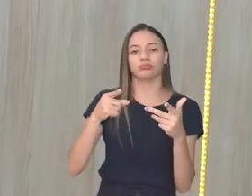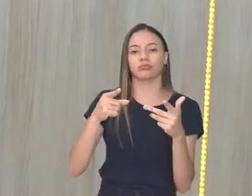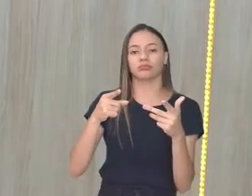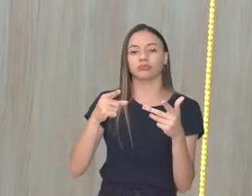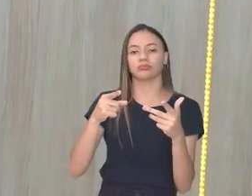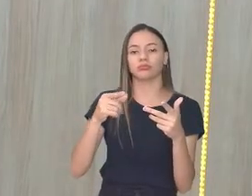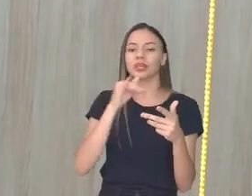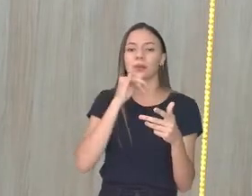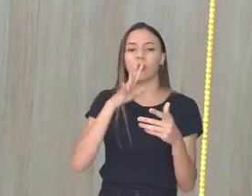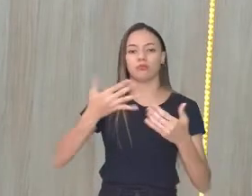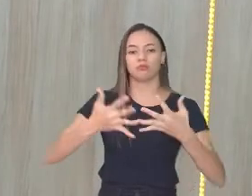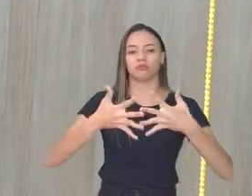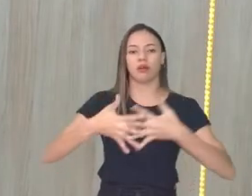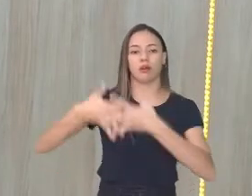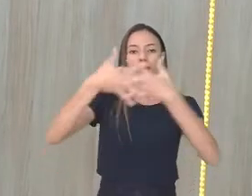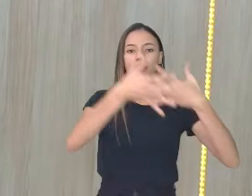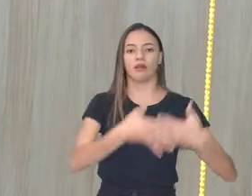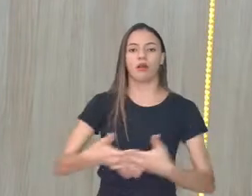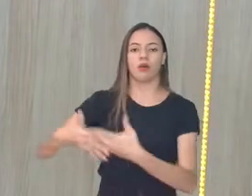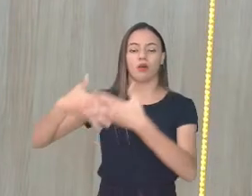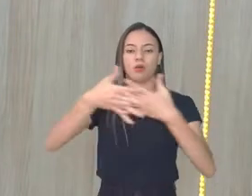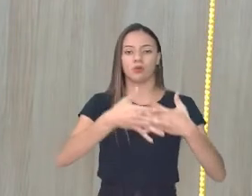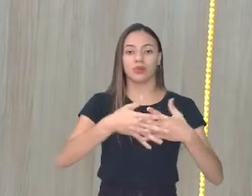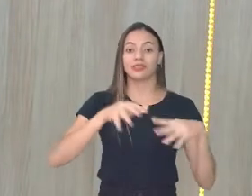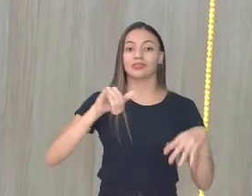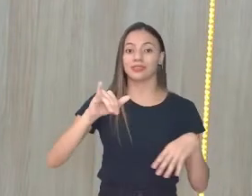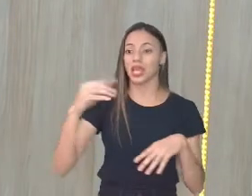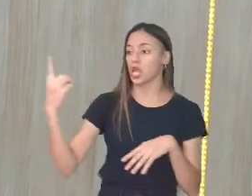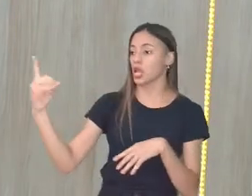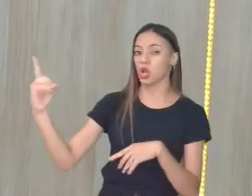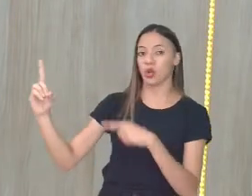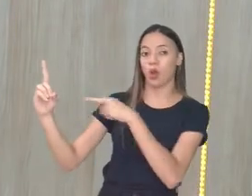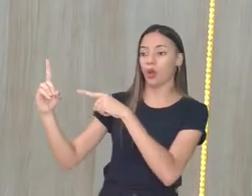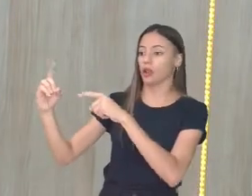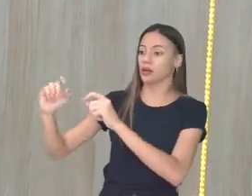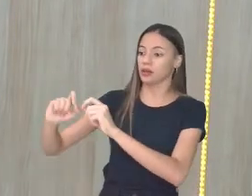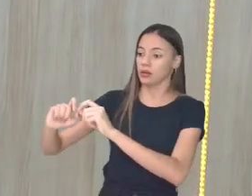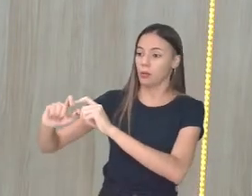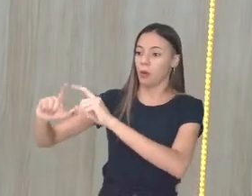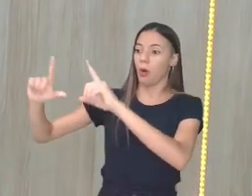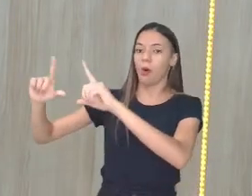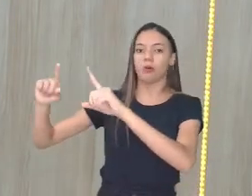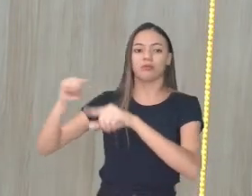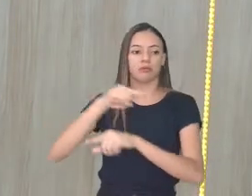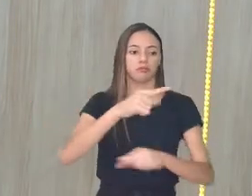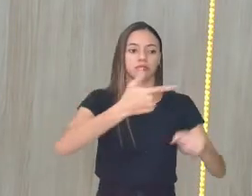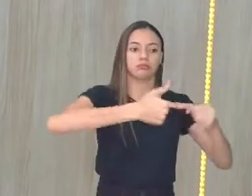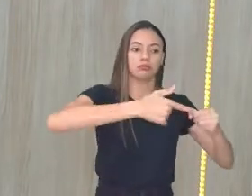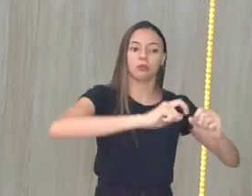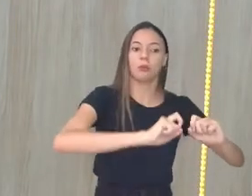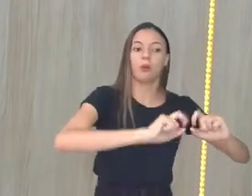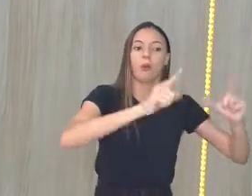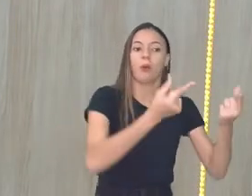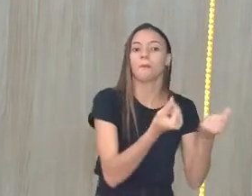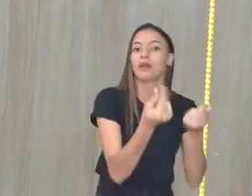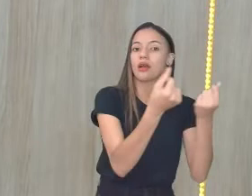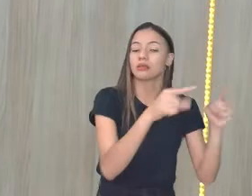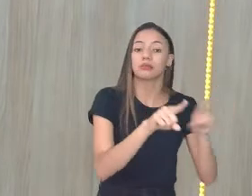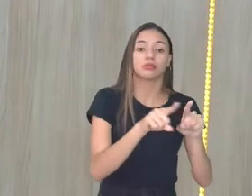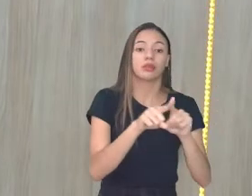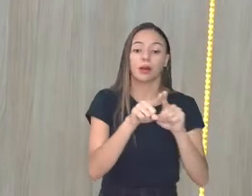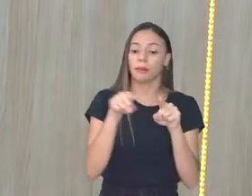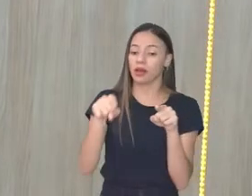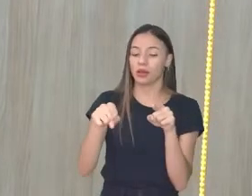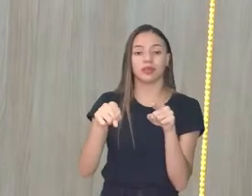né, por caminhões. Então, se aumenta o preço do dólar, aumenta o preço do combustível, aumenta por tabela o valor